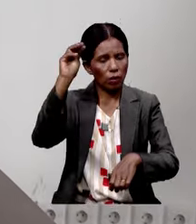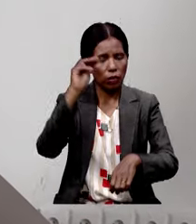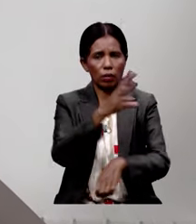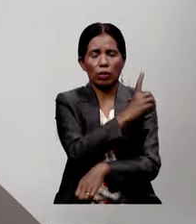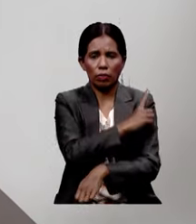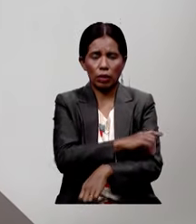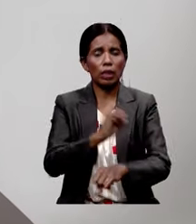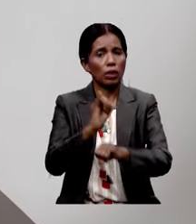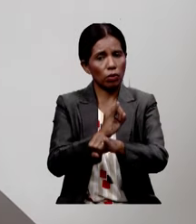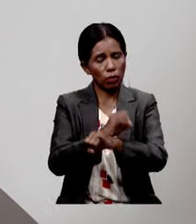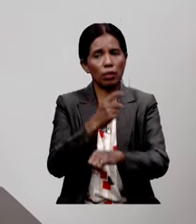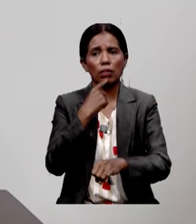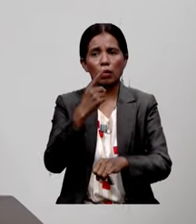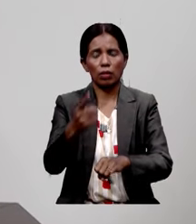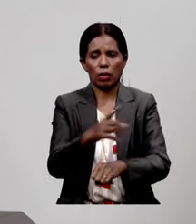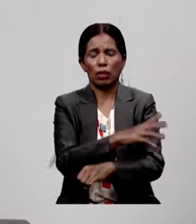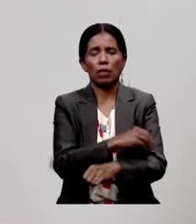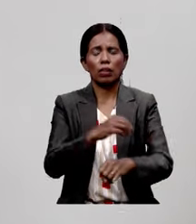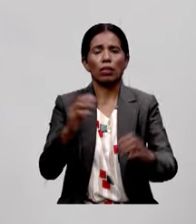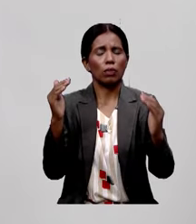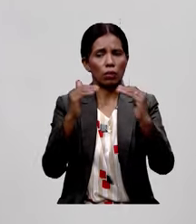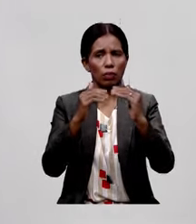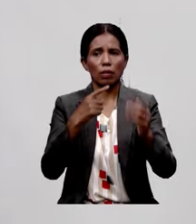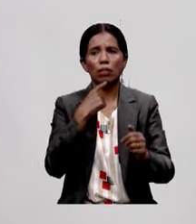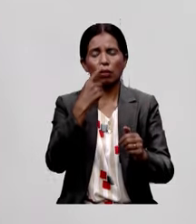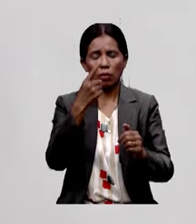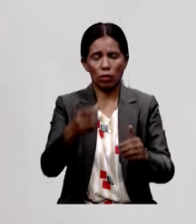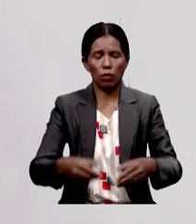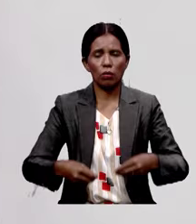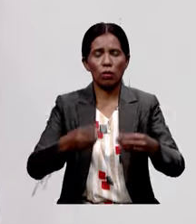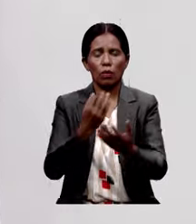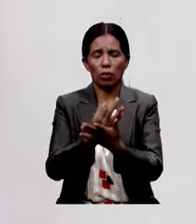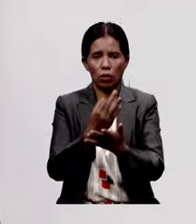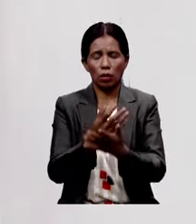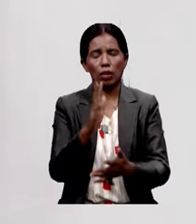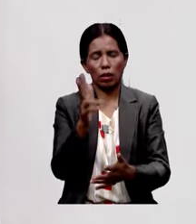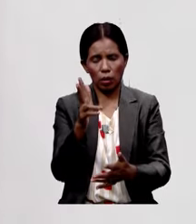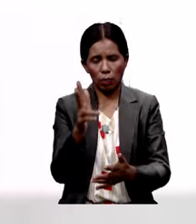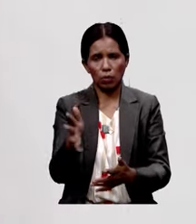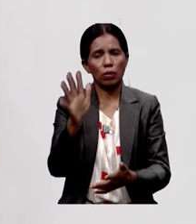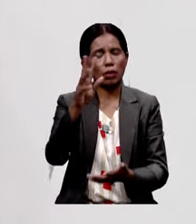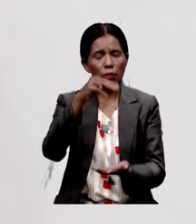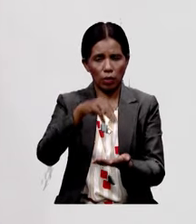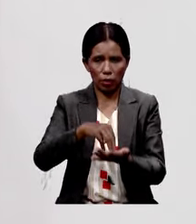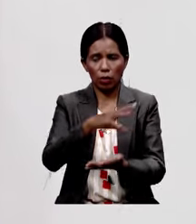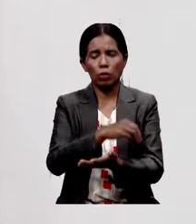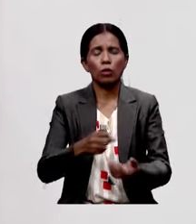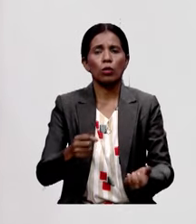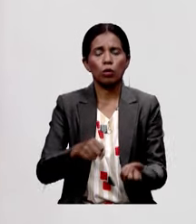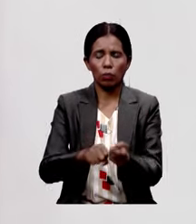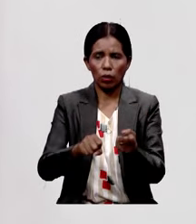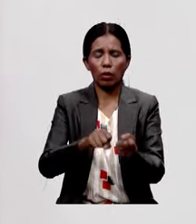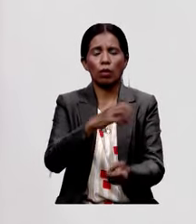e Indústria Hateten, e a Sorumutune, ne anuncio tan fundo tocontolo no Lures em Lima, a tu suporta serviço polícia